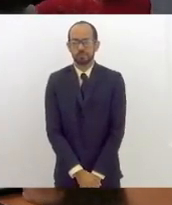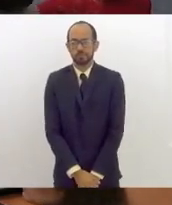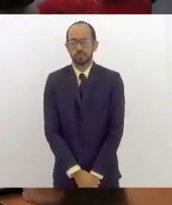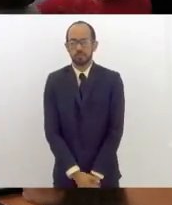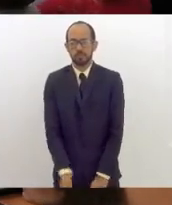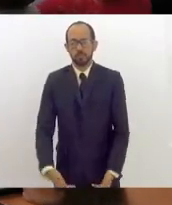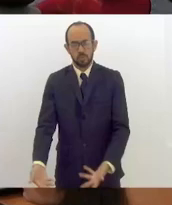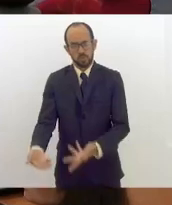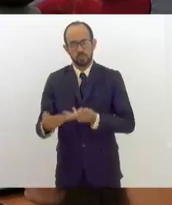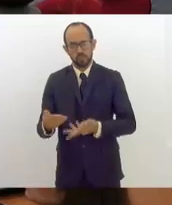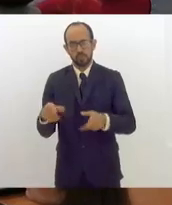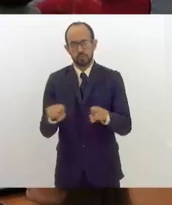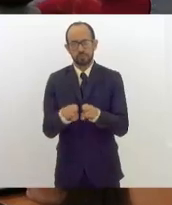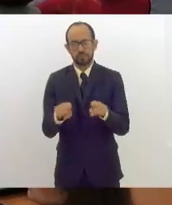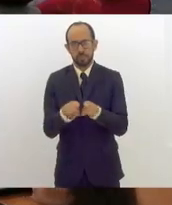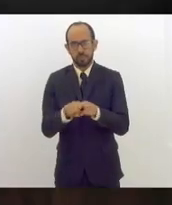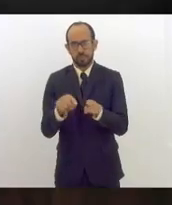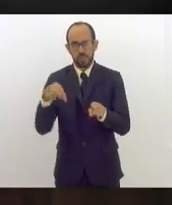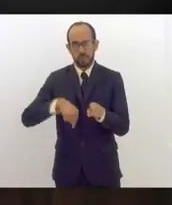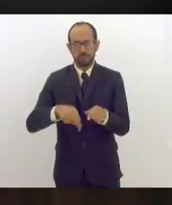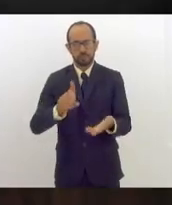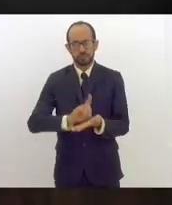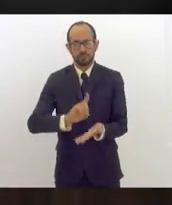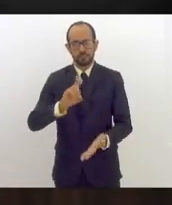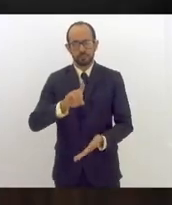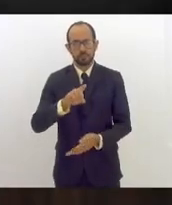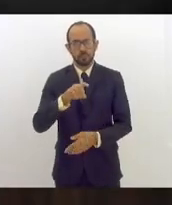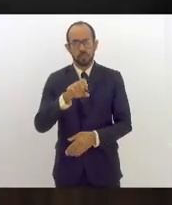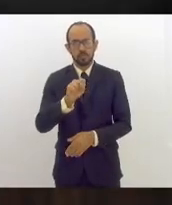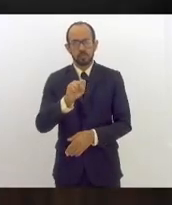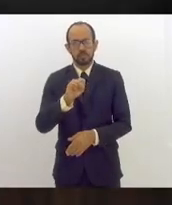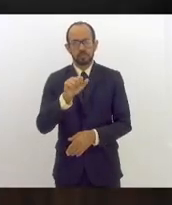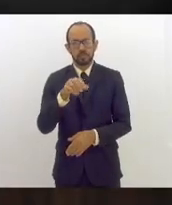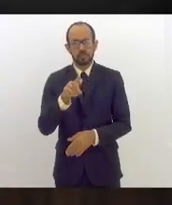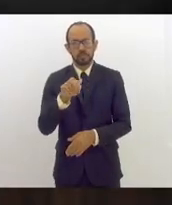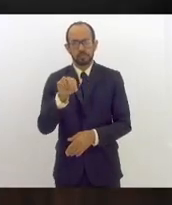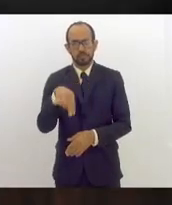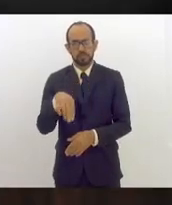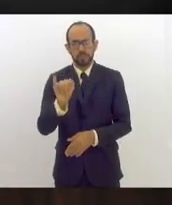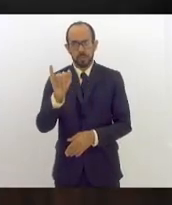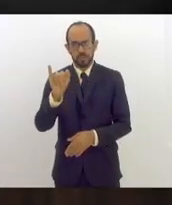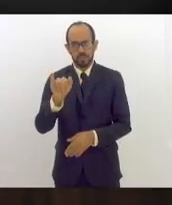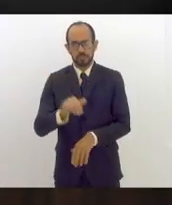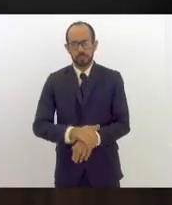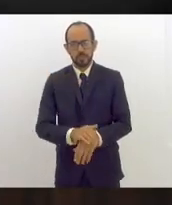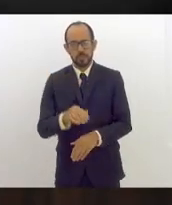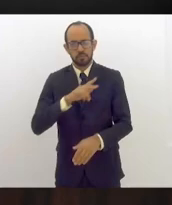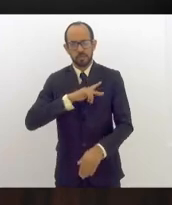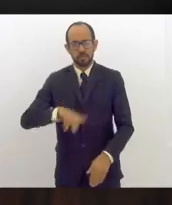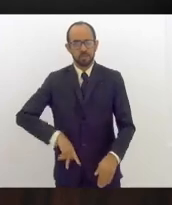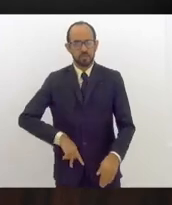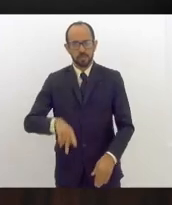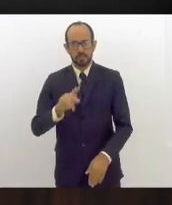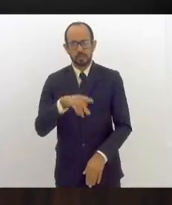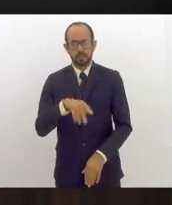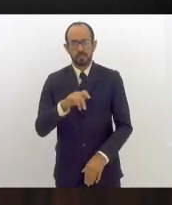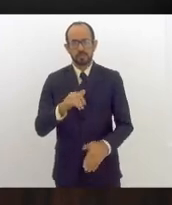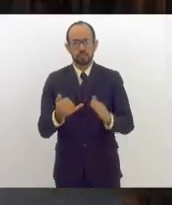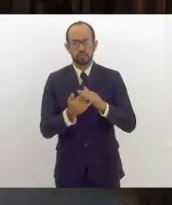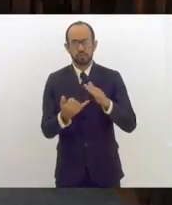convido para estar conosco Dr Sidney Sanches Presidente do Instituto dos Advogados brasileiros